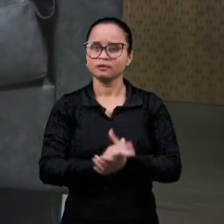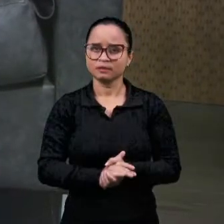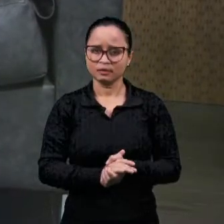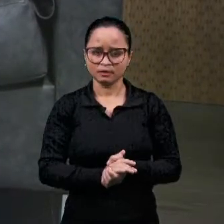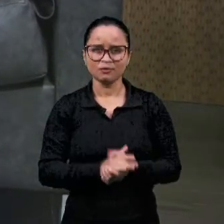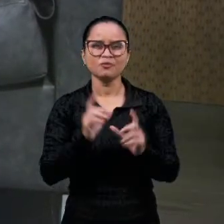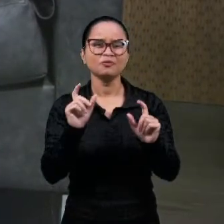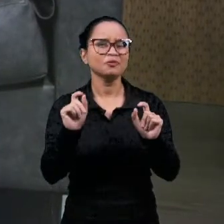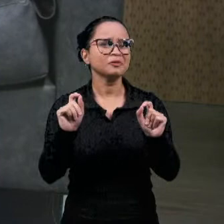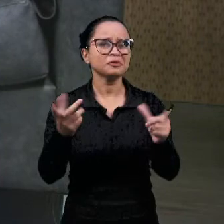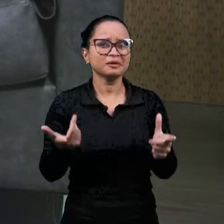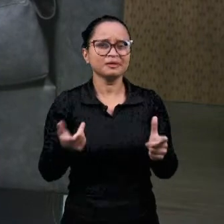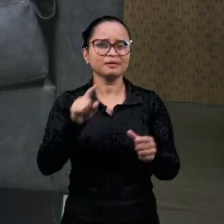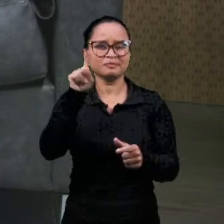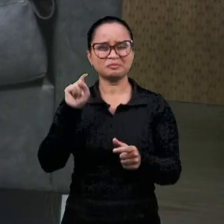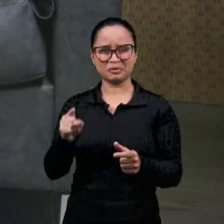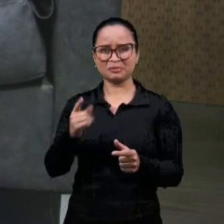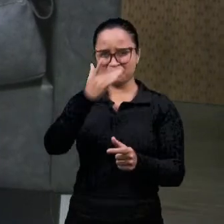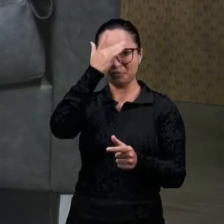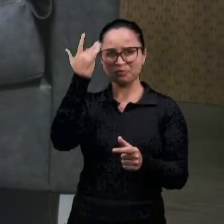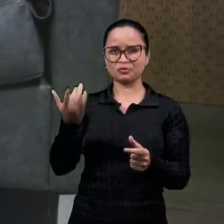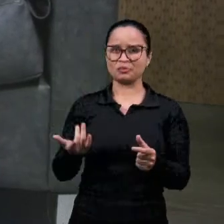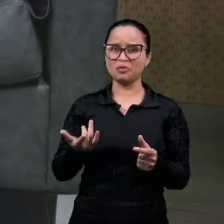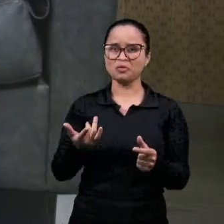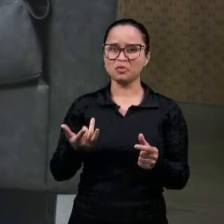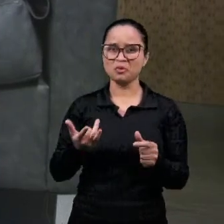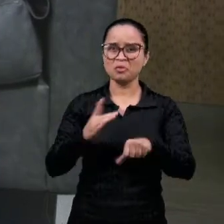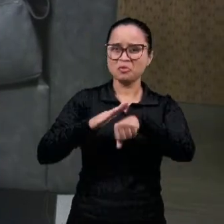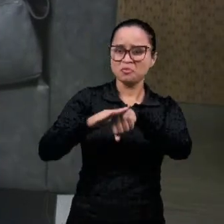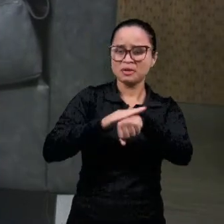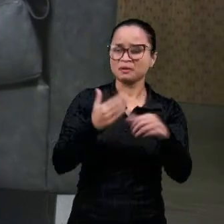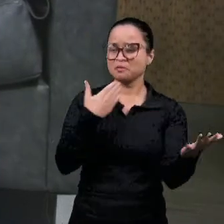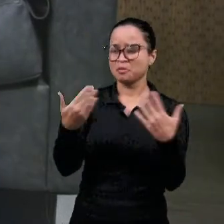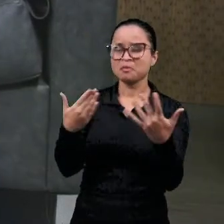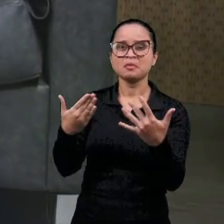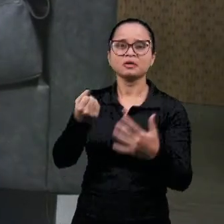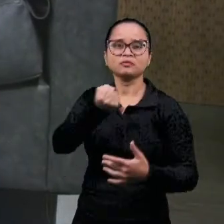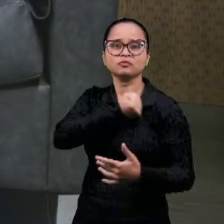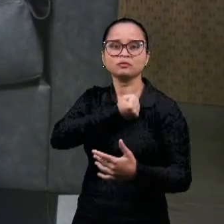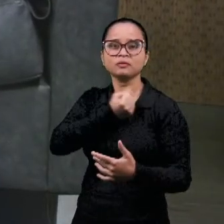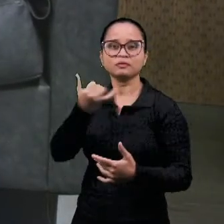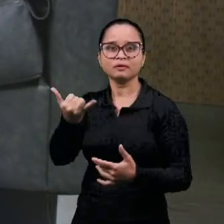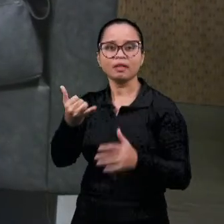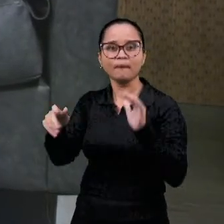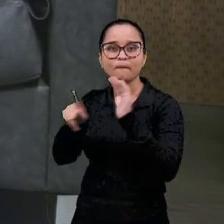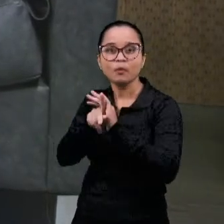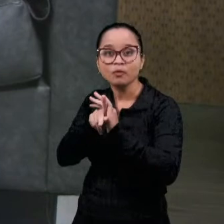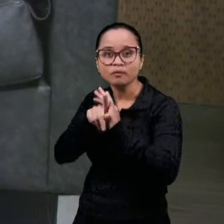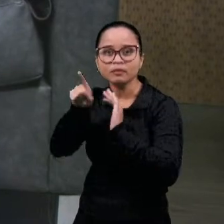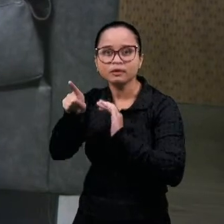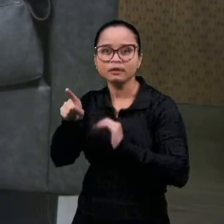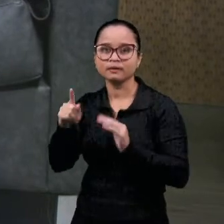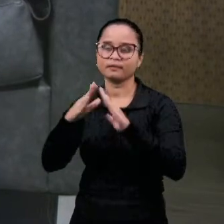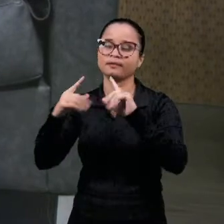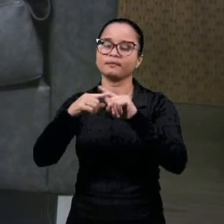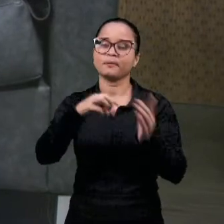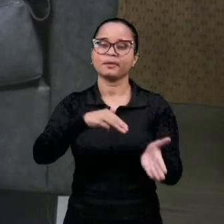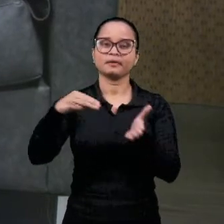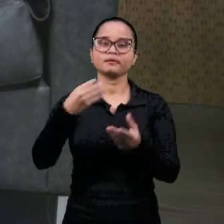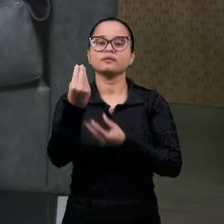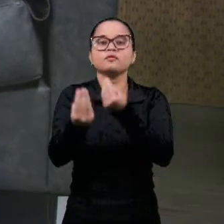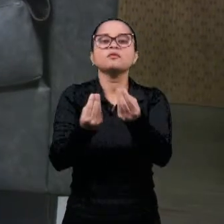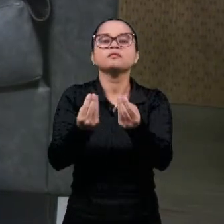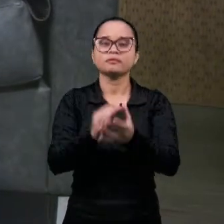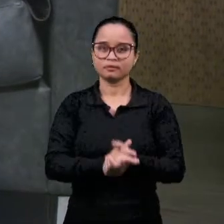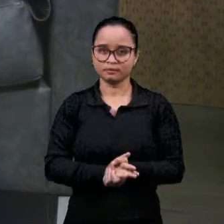está dando tanto o que falar aqui, que é esse número de telefone e o que ele proporciona para quem